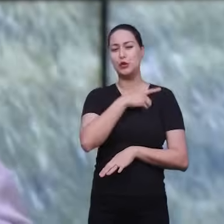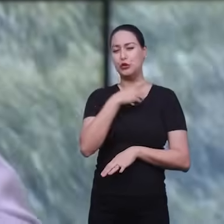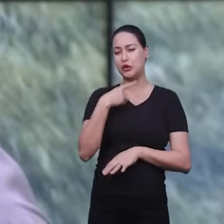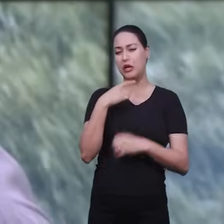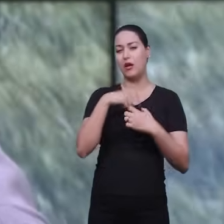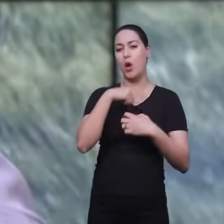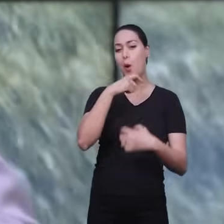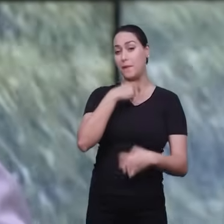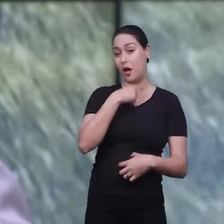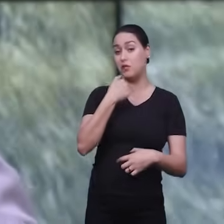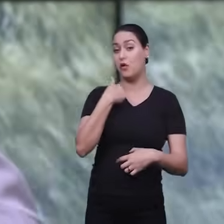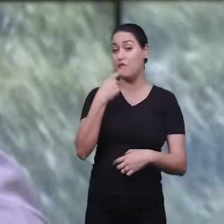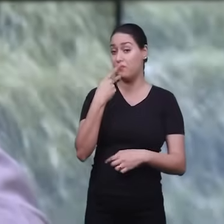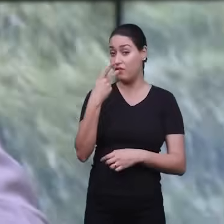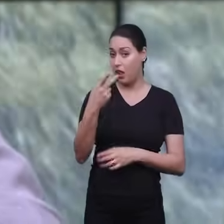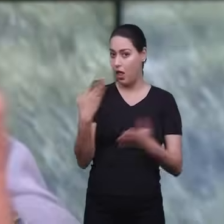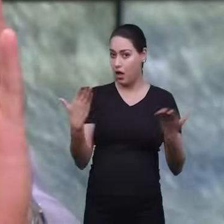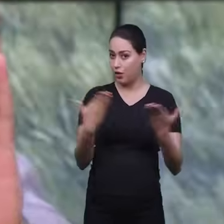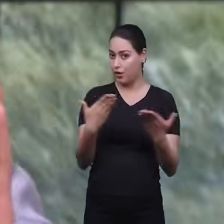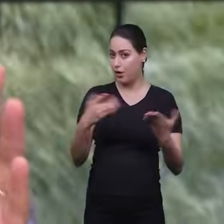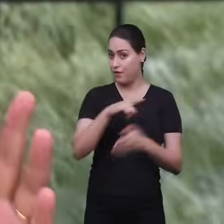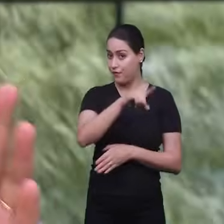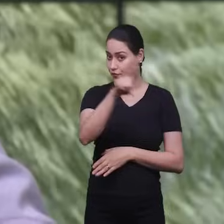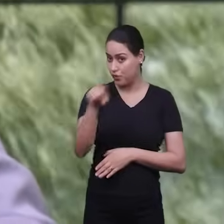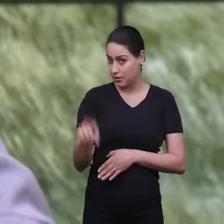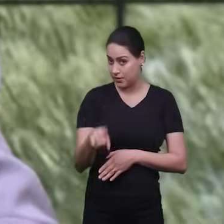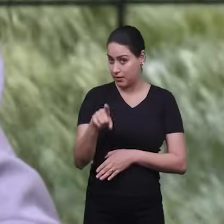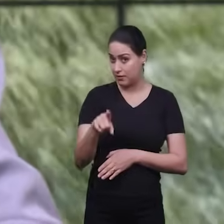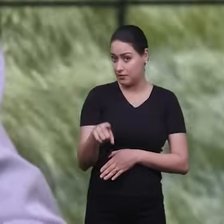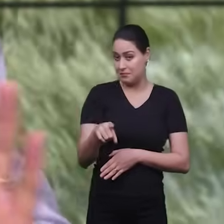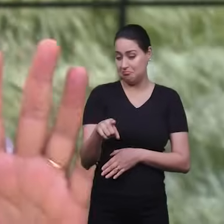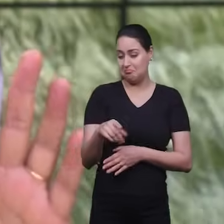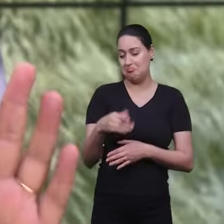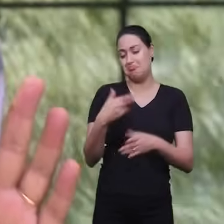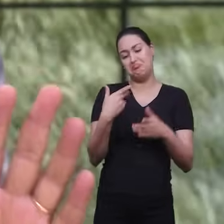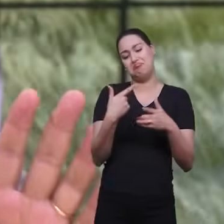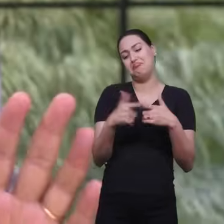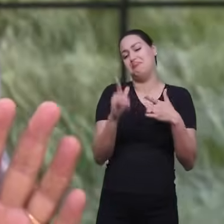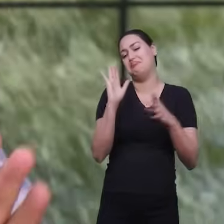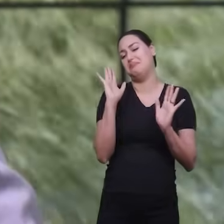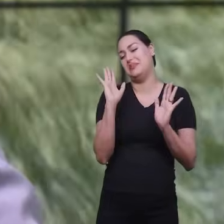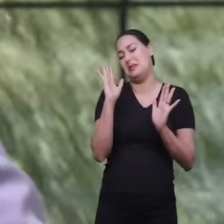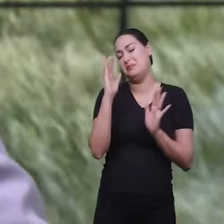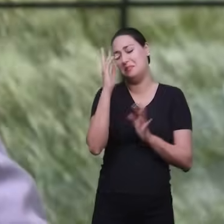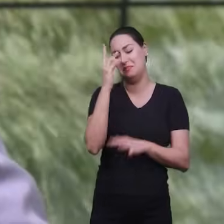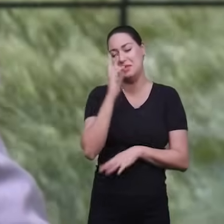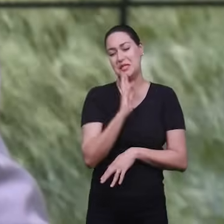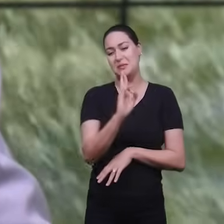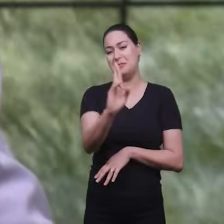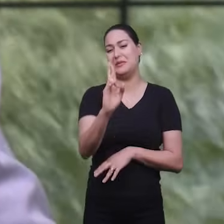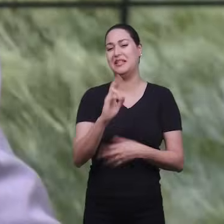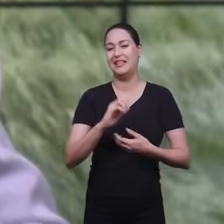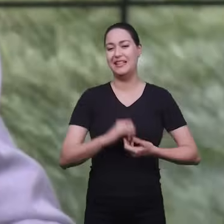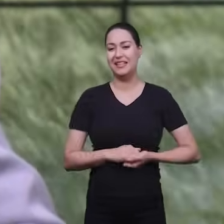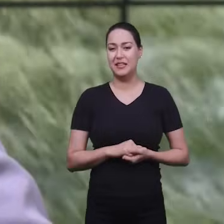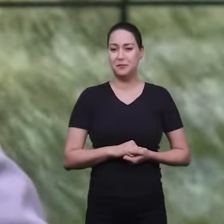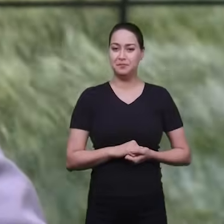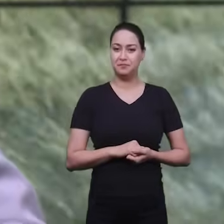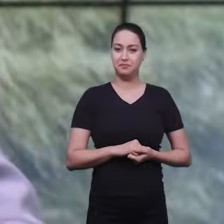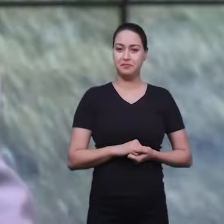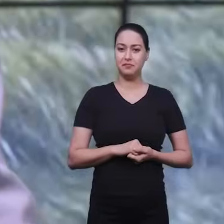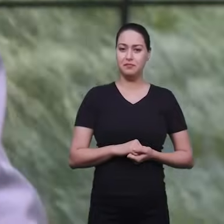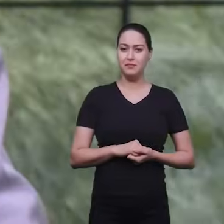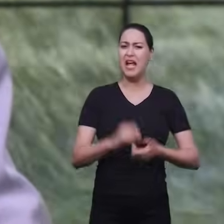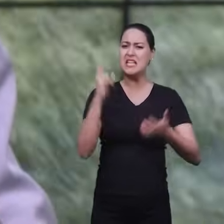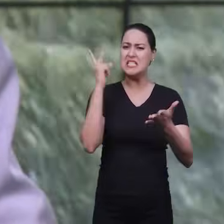pastores de arcos obreiros e eu vou colocar essa pergunta para vocês e vocês se virem para responder aqui na mesa todo diácono